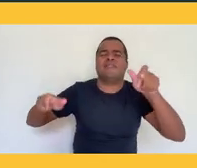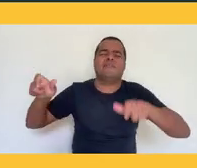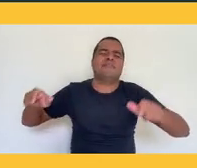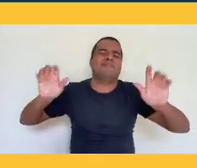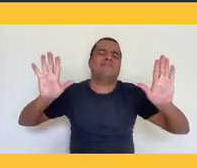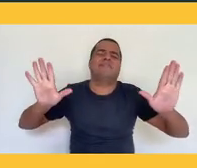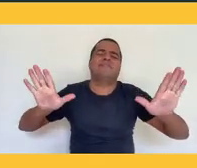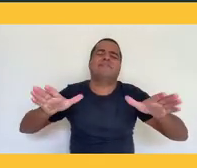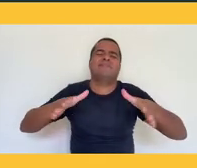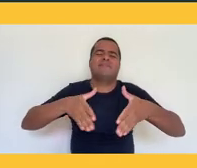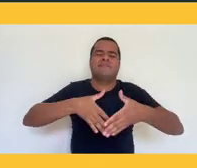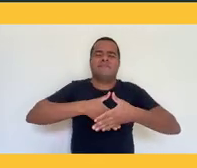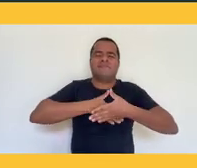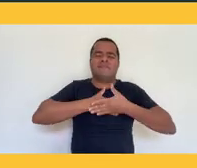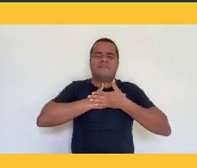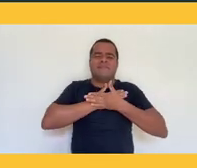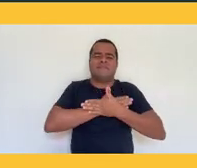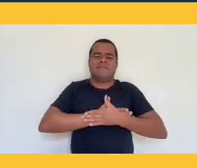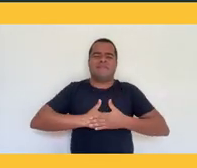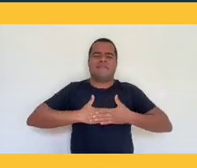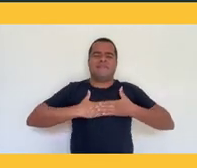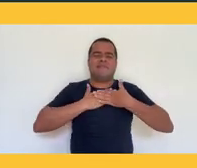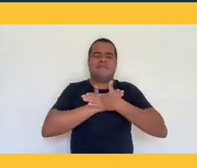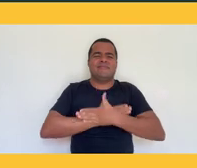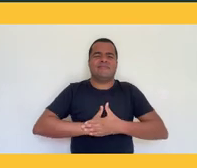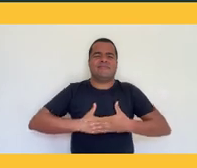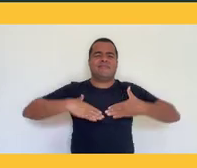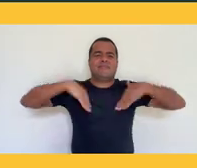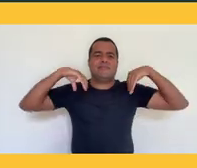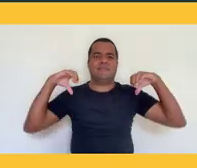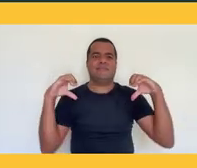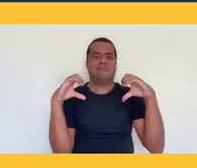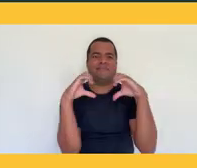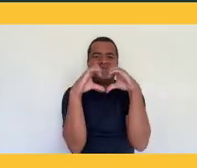meu amor. Cabem três vidas